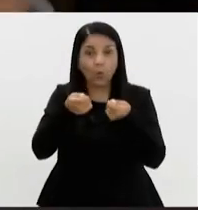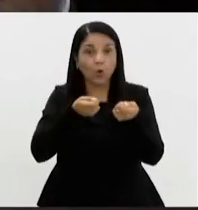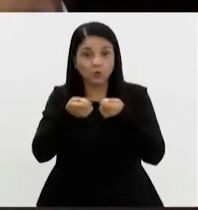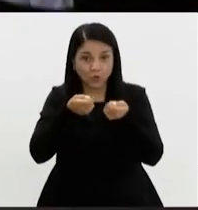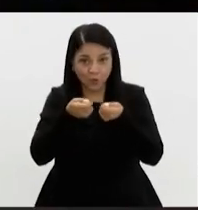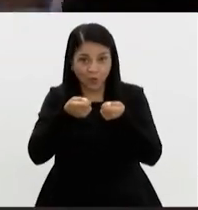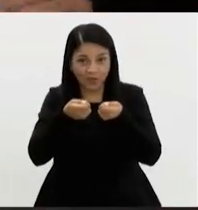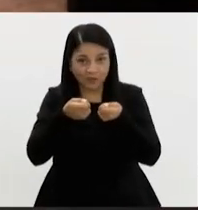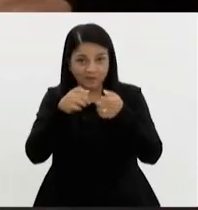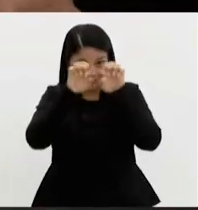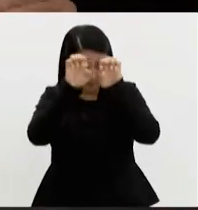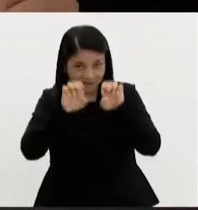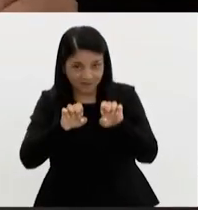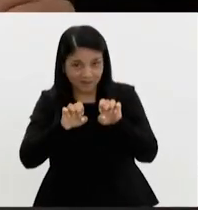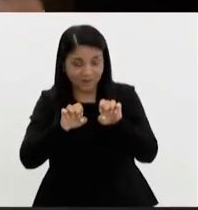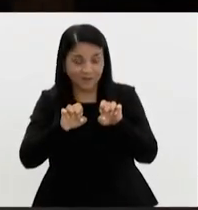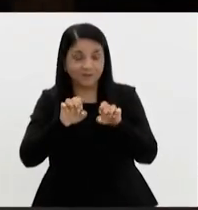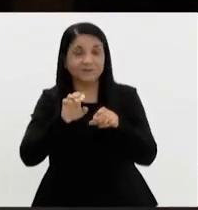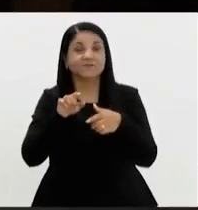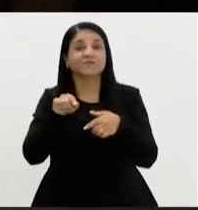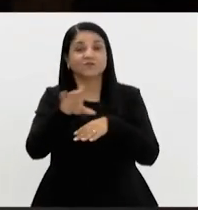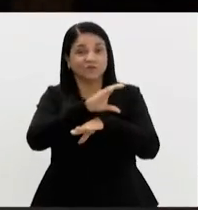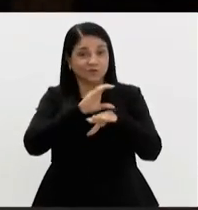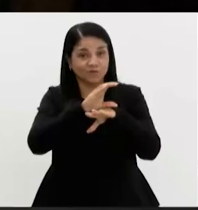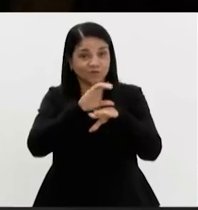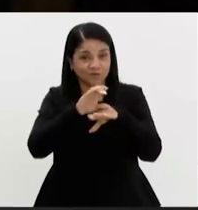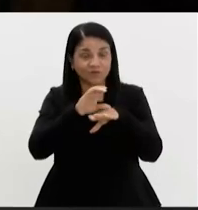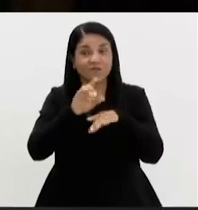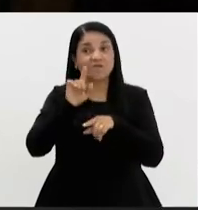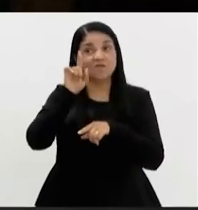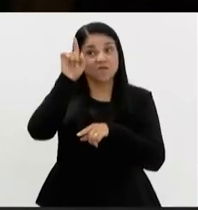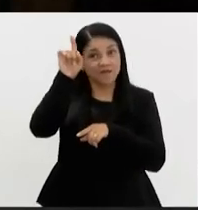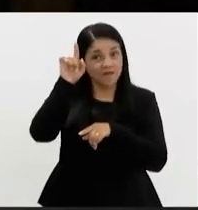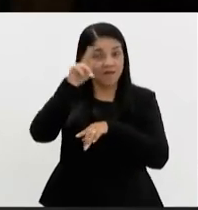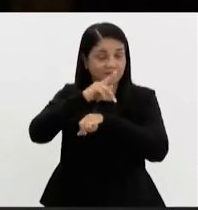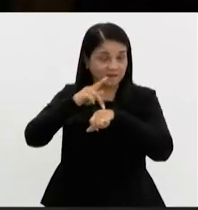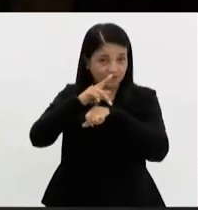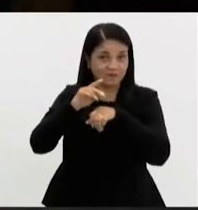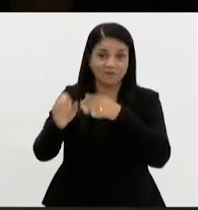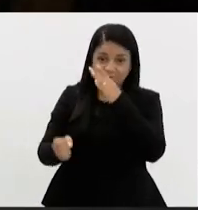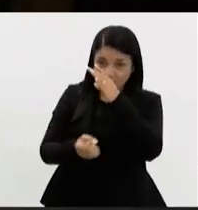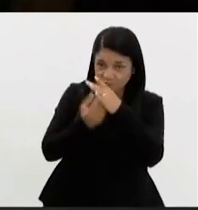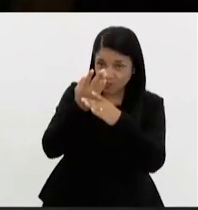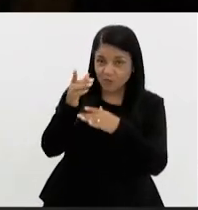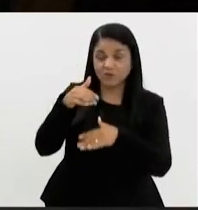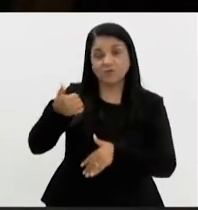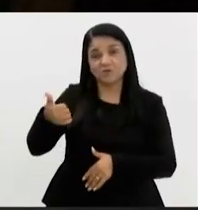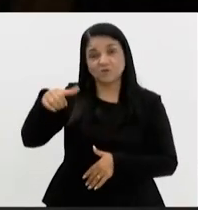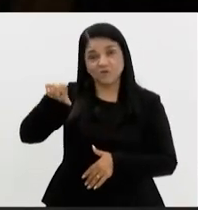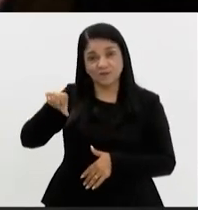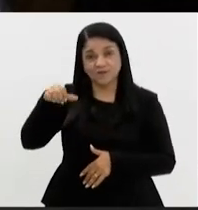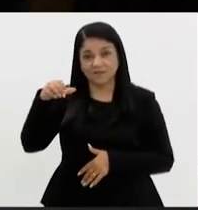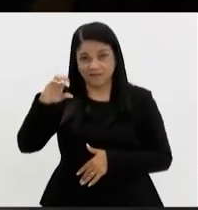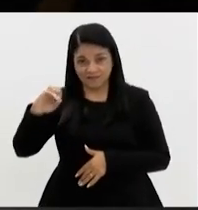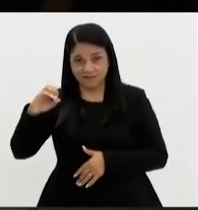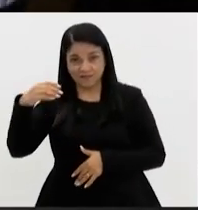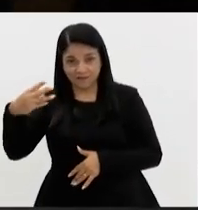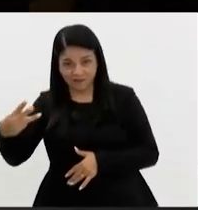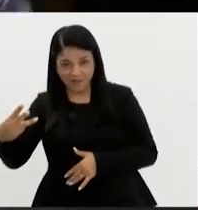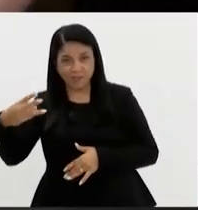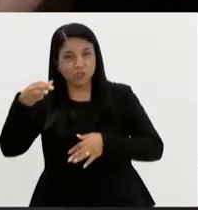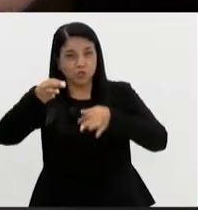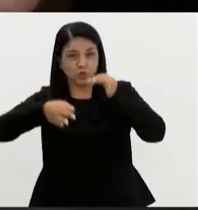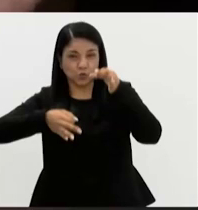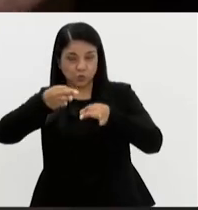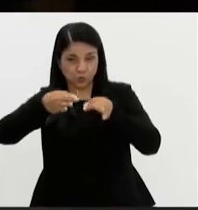no célebre caso marb versus madon que é de 1803 julgado pelo grande juiz